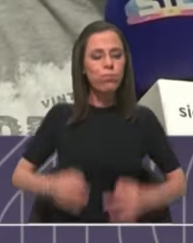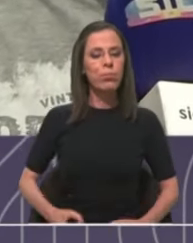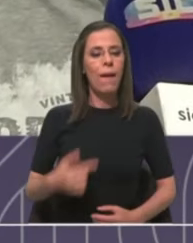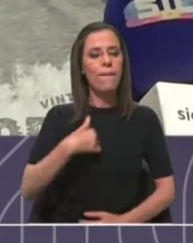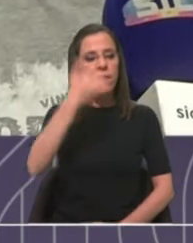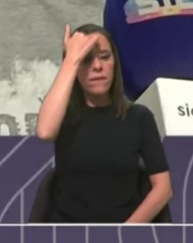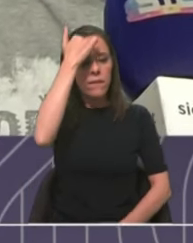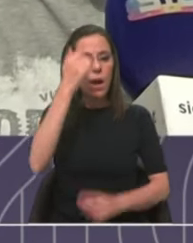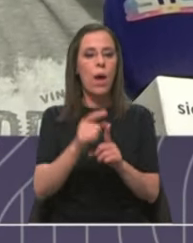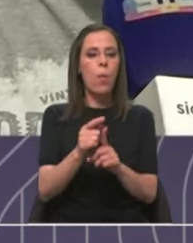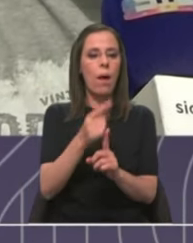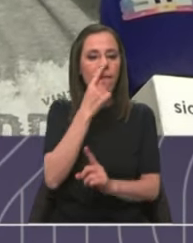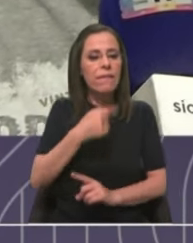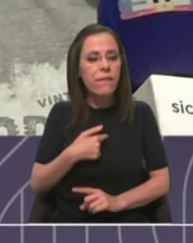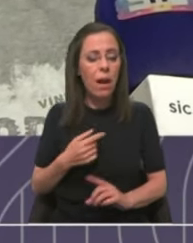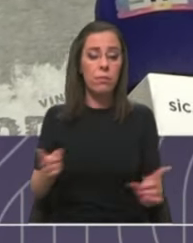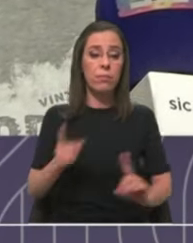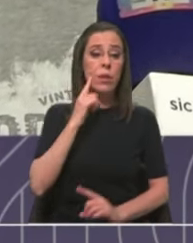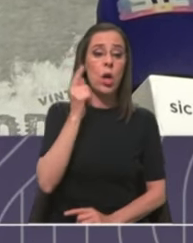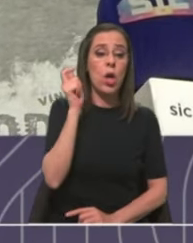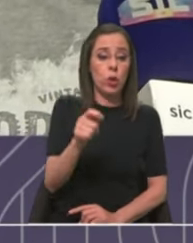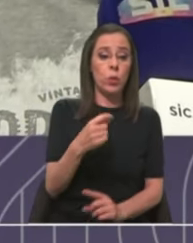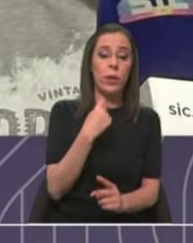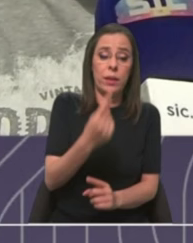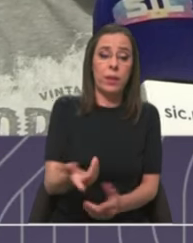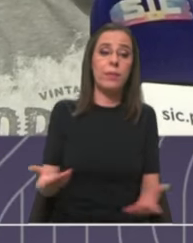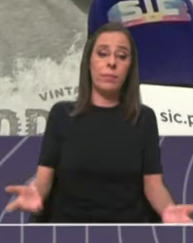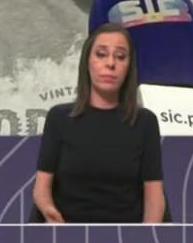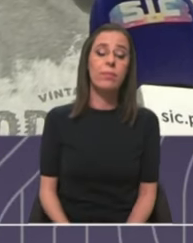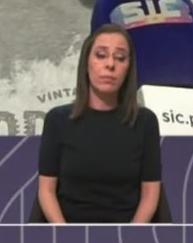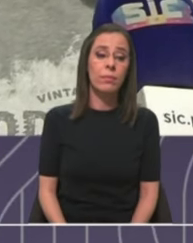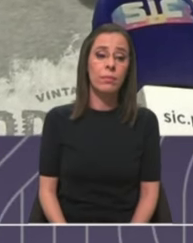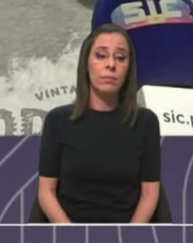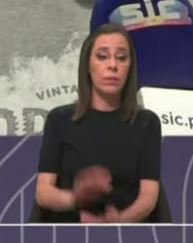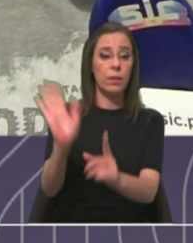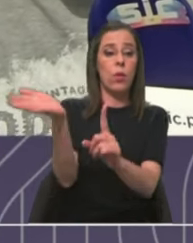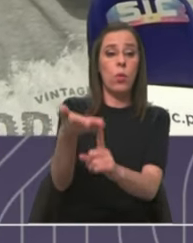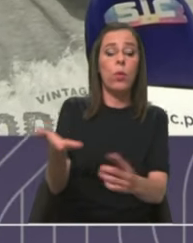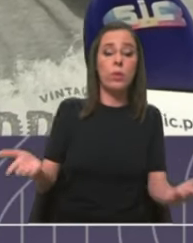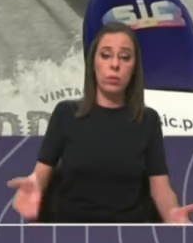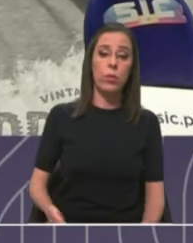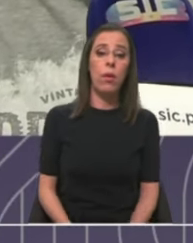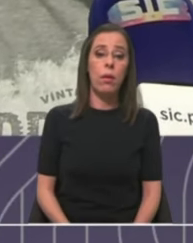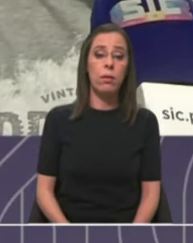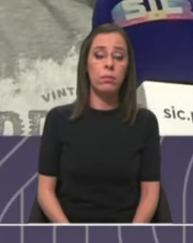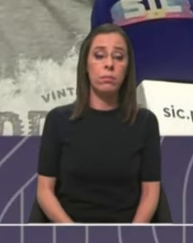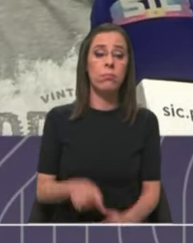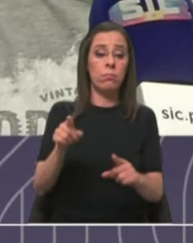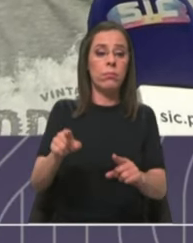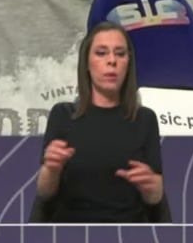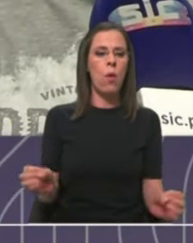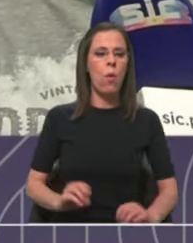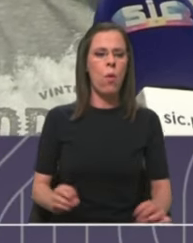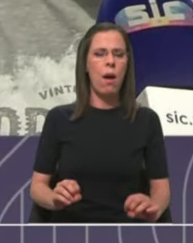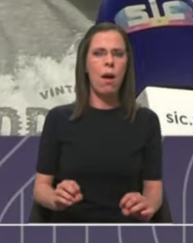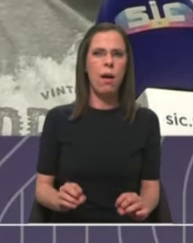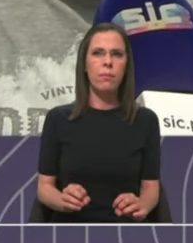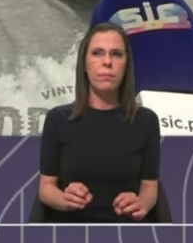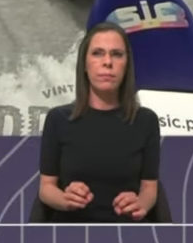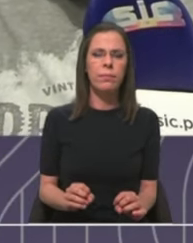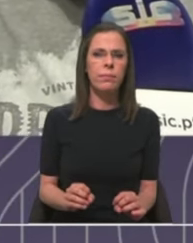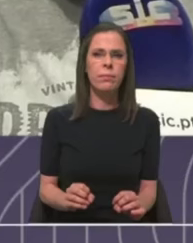que assume um erro. Por isso é que a juíza também o condenou, porque viu que ele